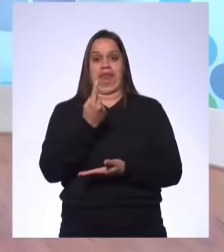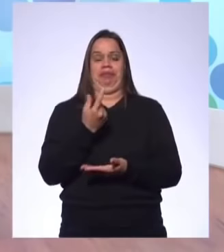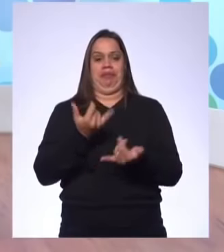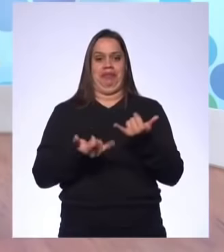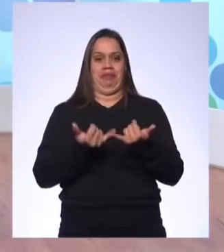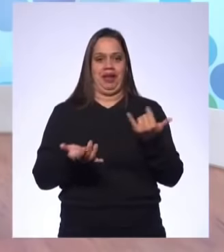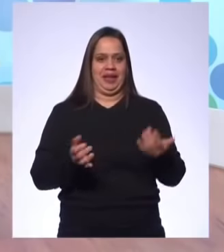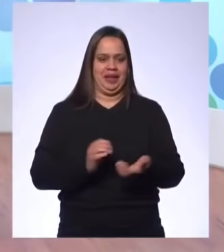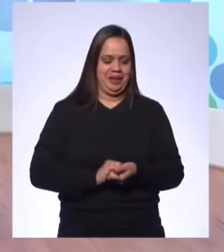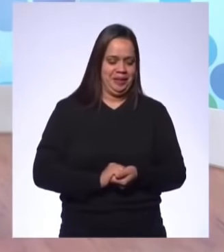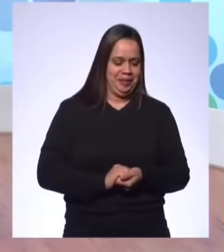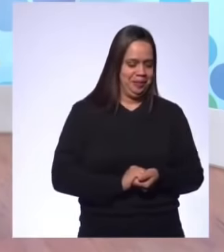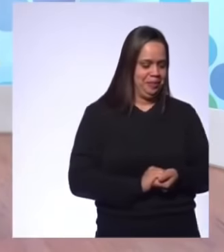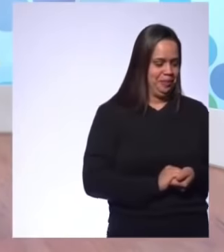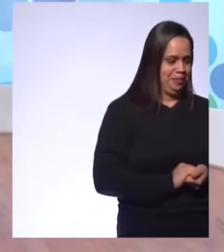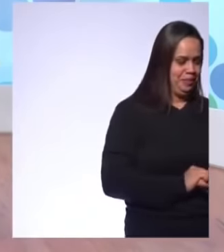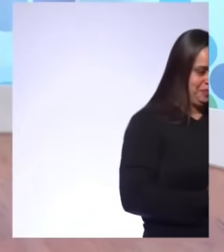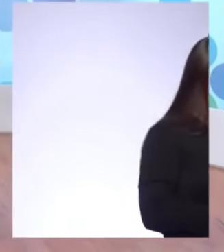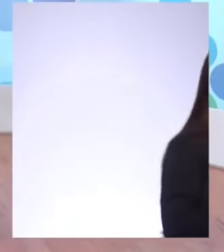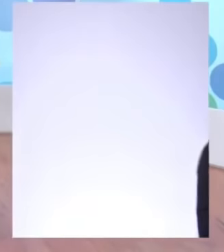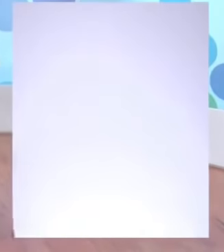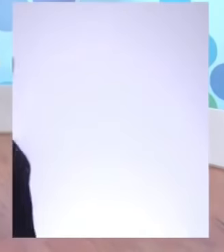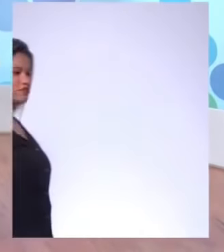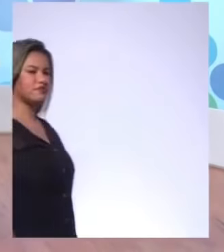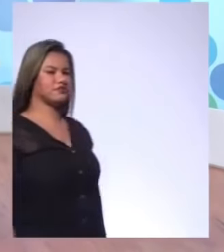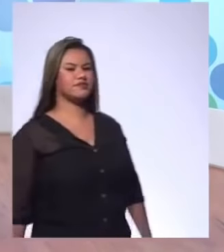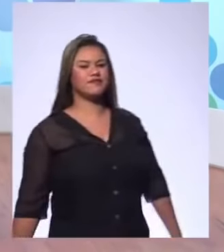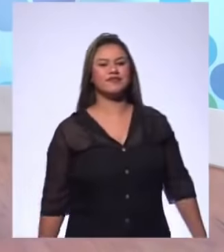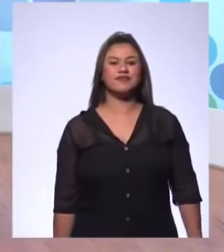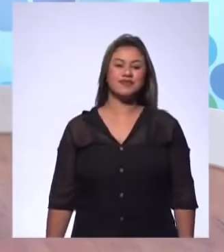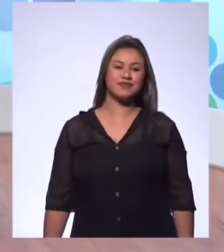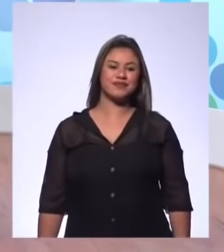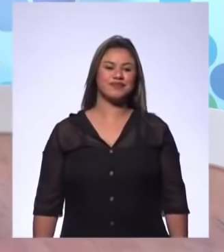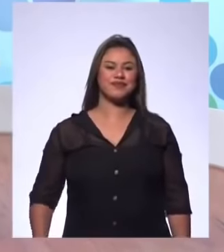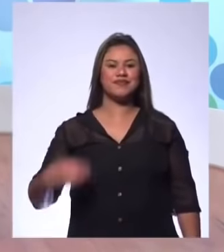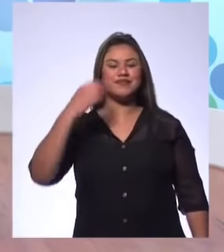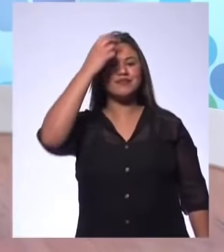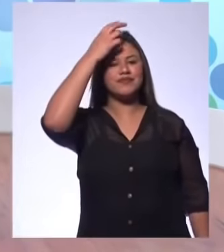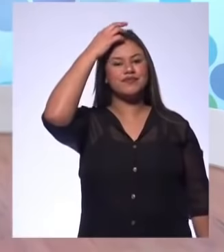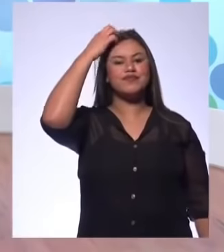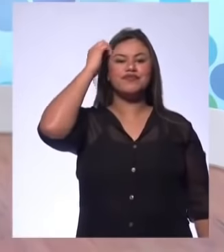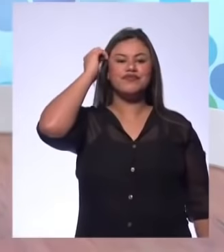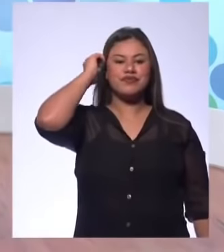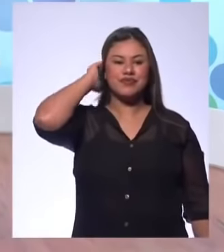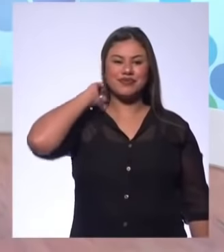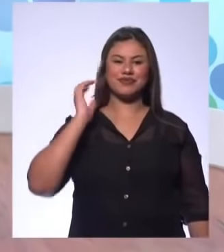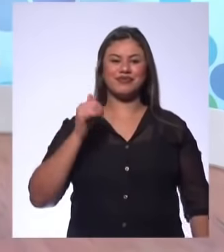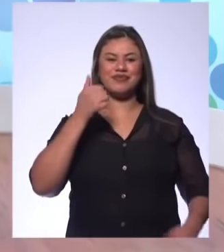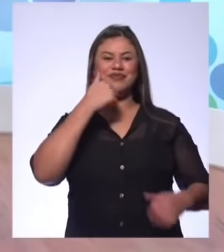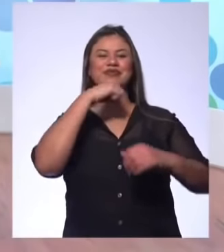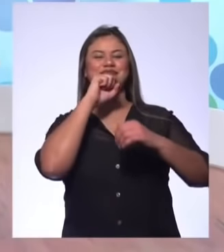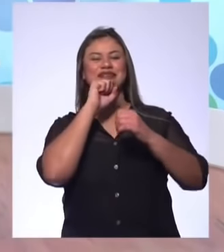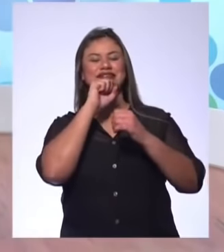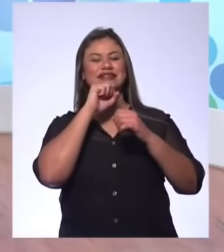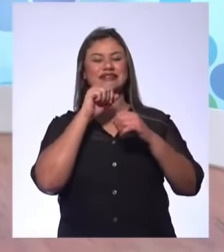eu lembro dos vândalos. Os vândalos também. Minha mãe chamava a gente de vândalo quando a gente era pequeno. Não é? Agora eu sei o que significa. Quando